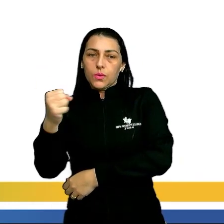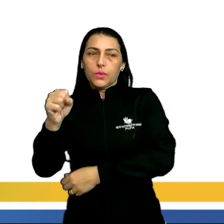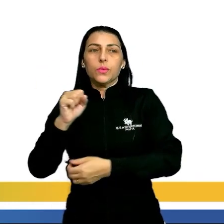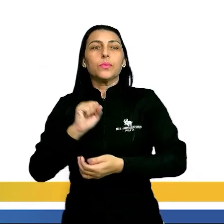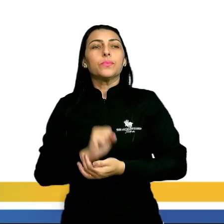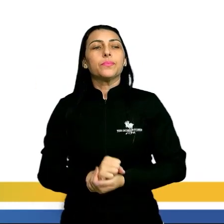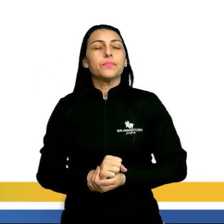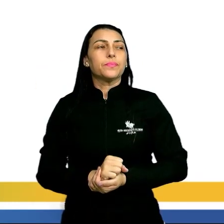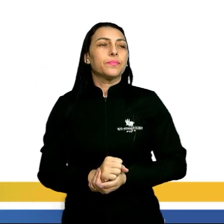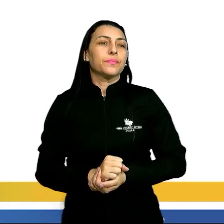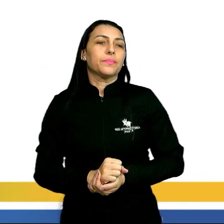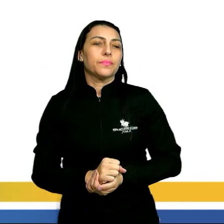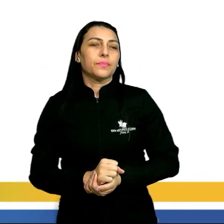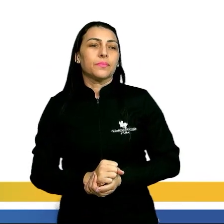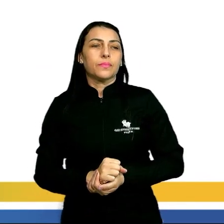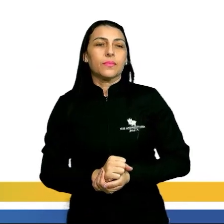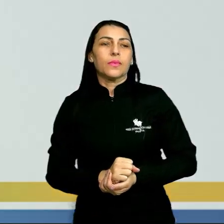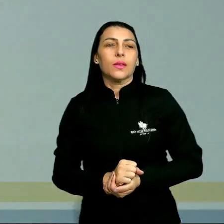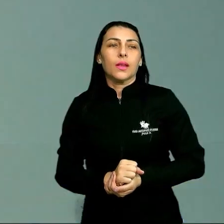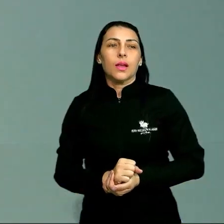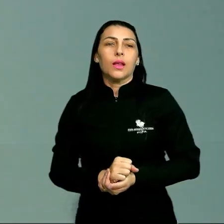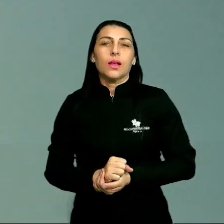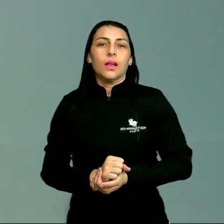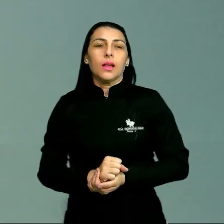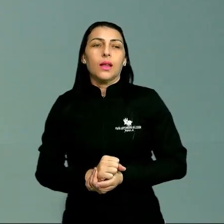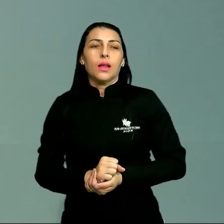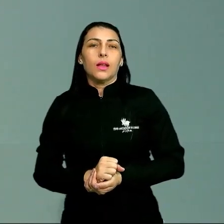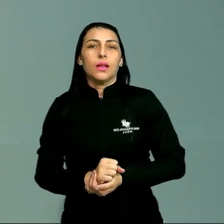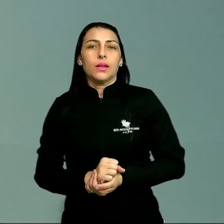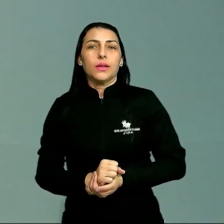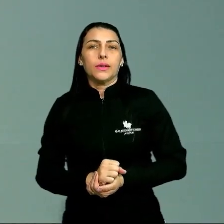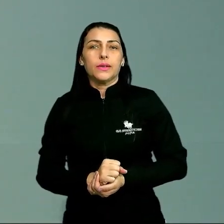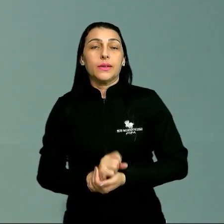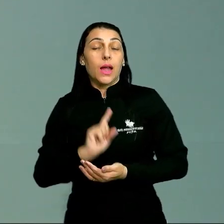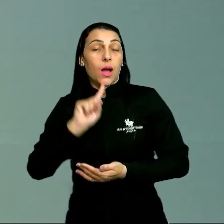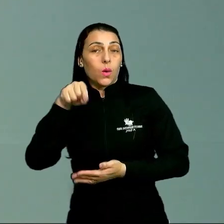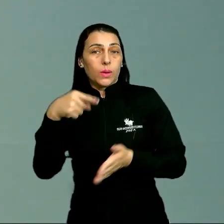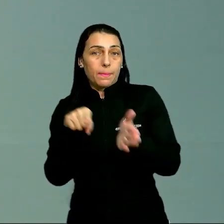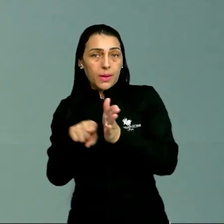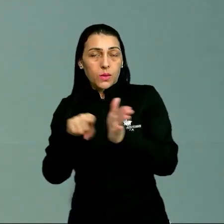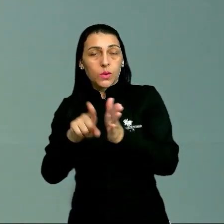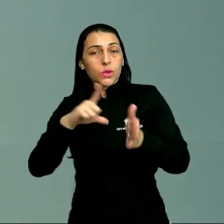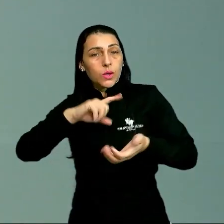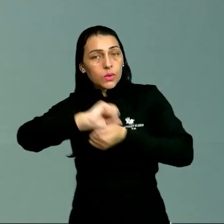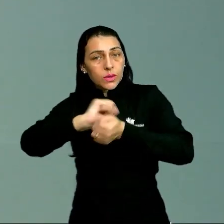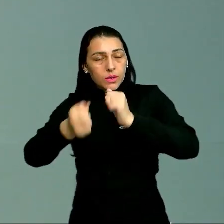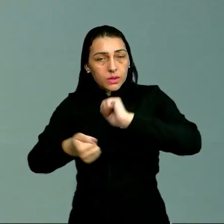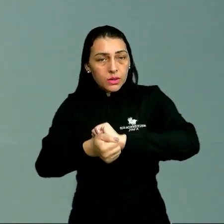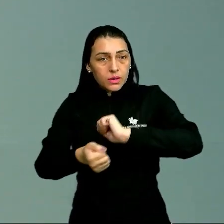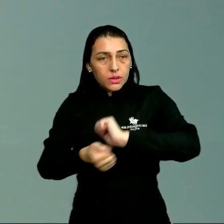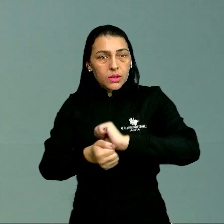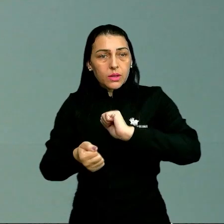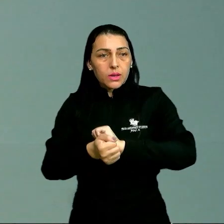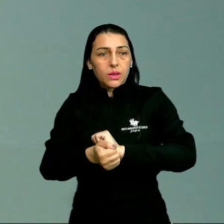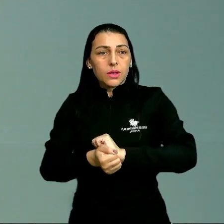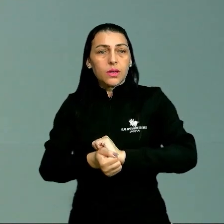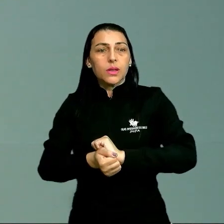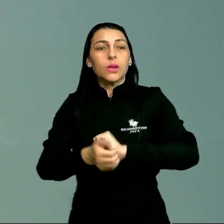1998. Vamos ao comando da questão. Então, lá na outra questão, eu tinha a associação